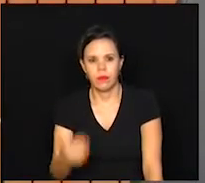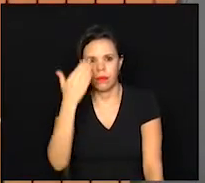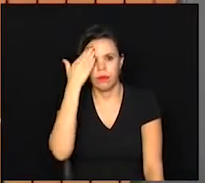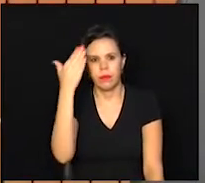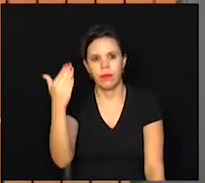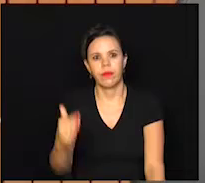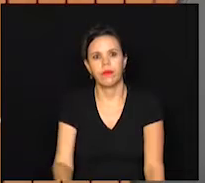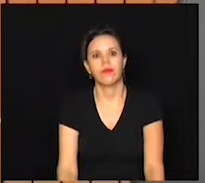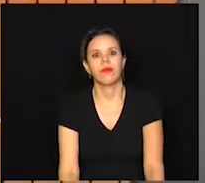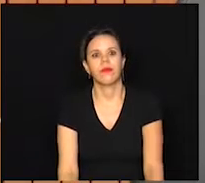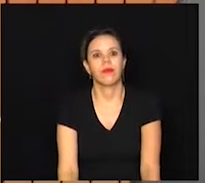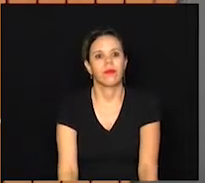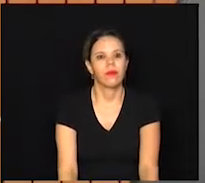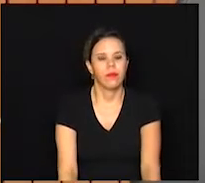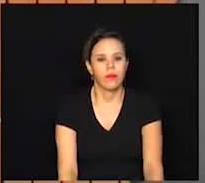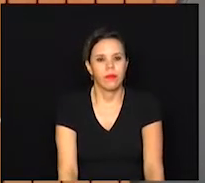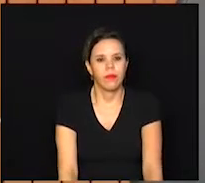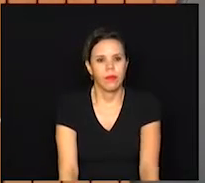Sotile.